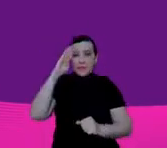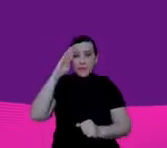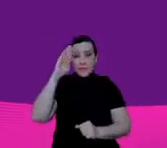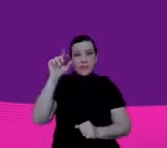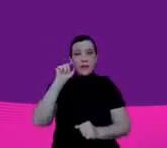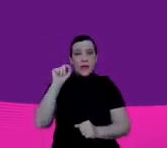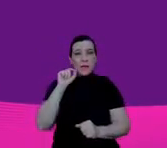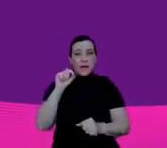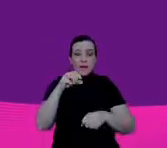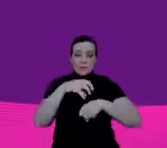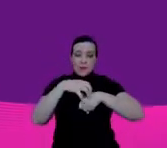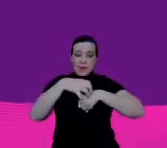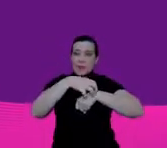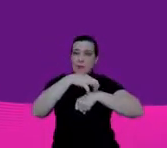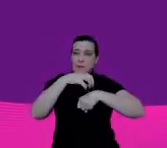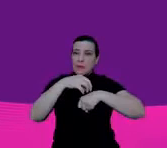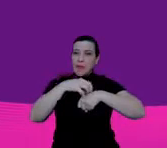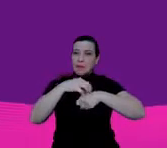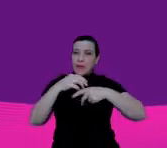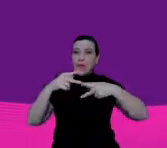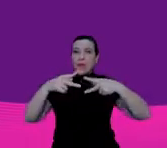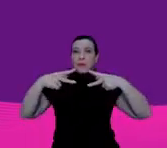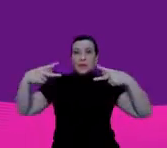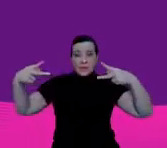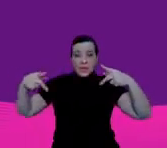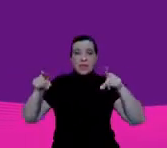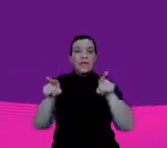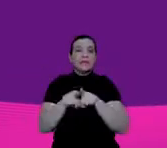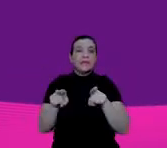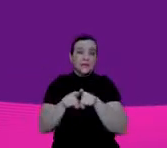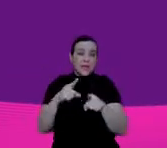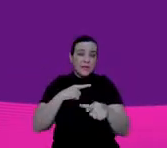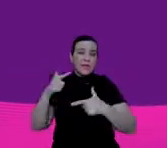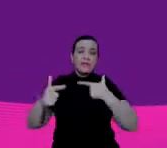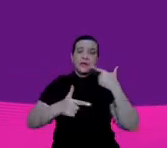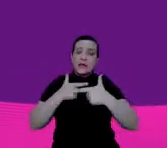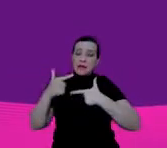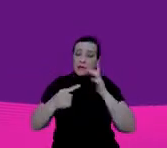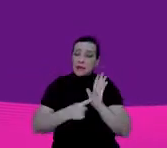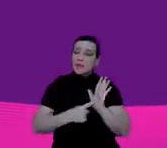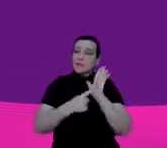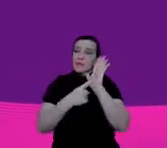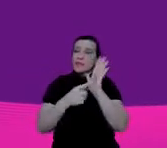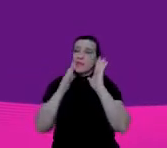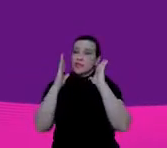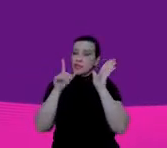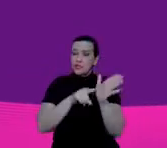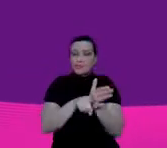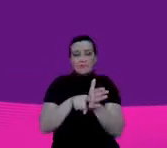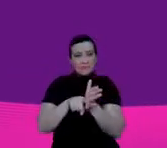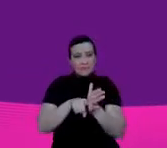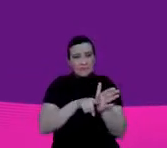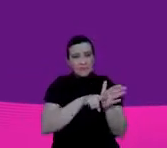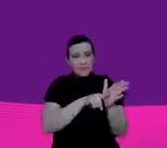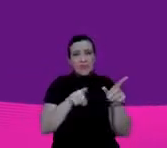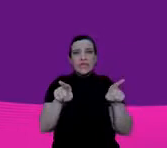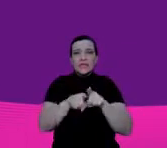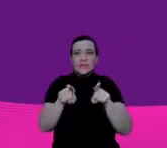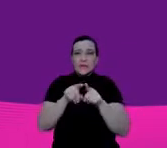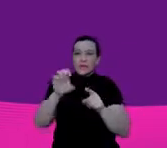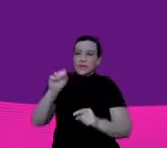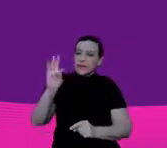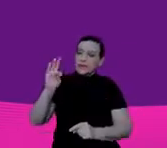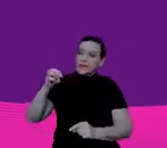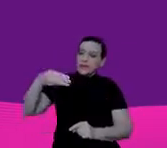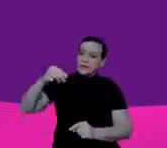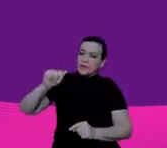e tem muitos trabalhos recentes, então, mostrando biópsia de trato gastrointestinal, biópsia de pele também, com